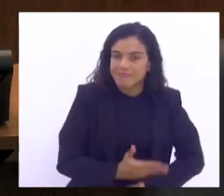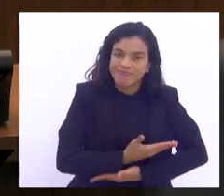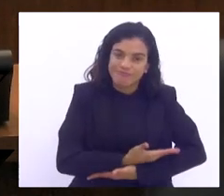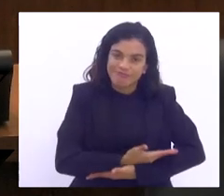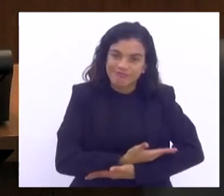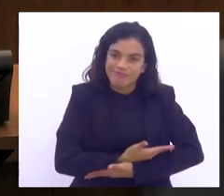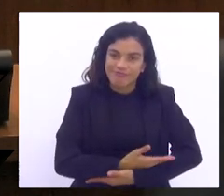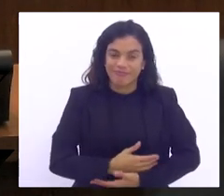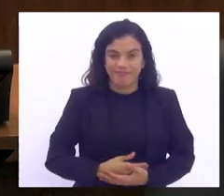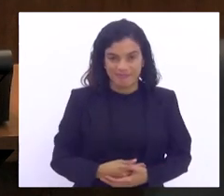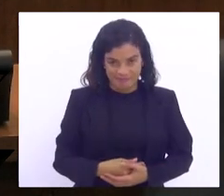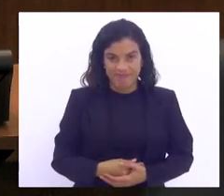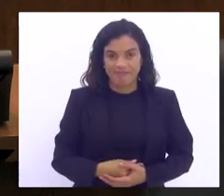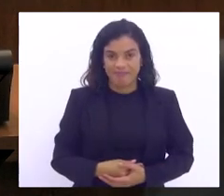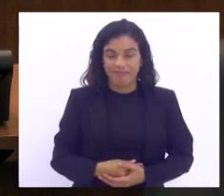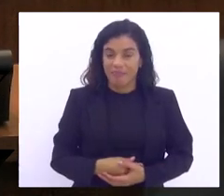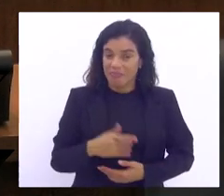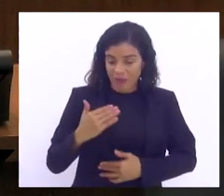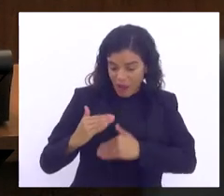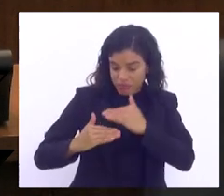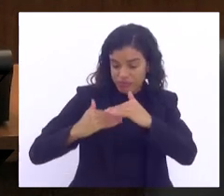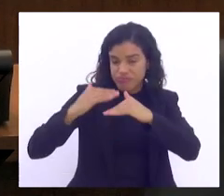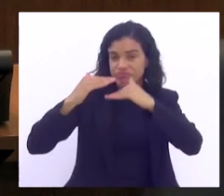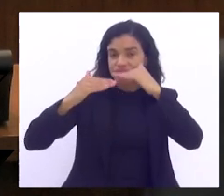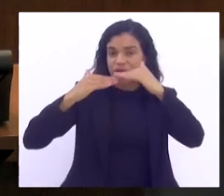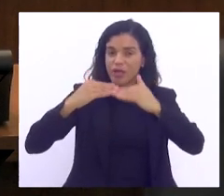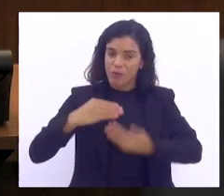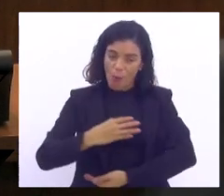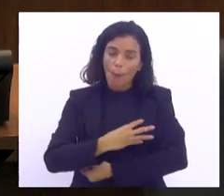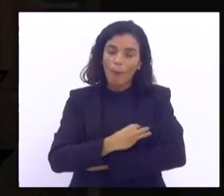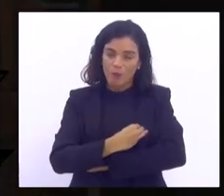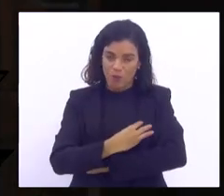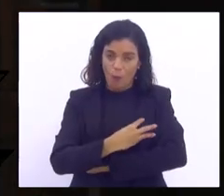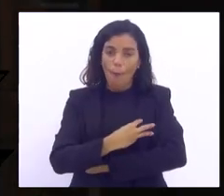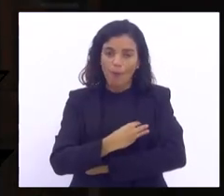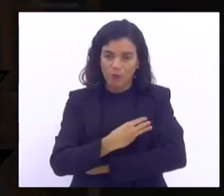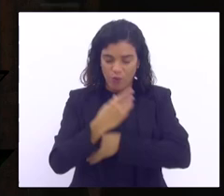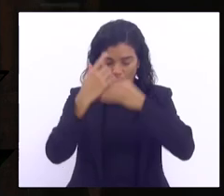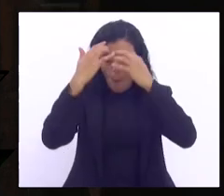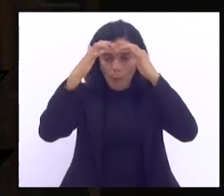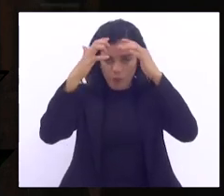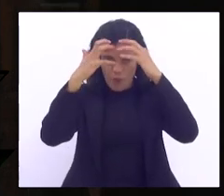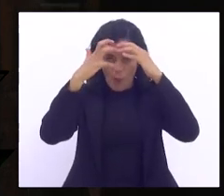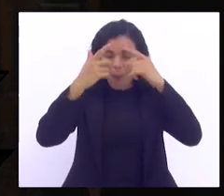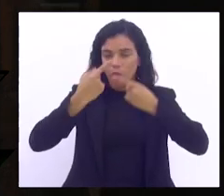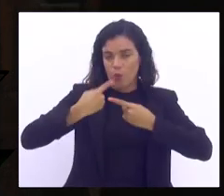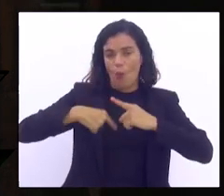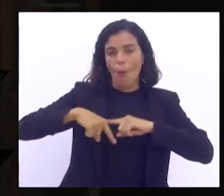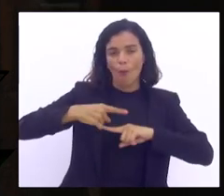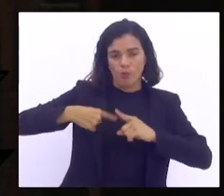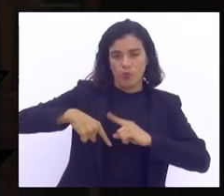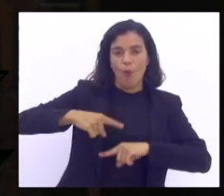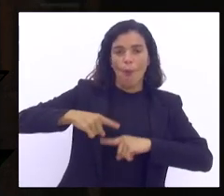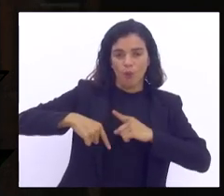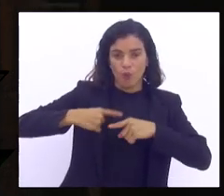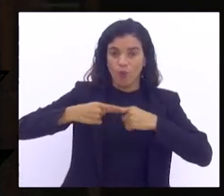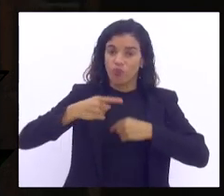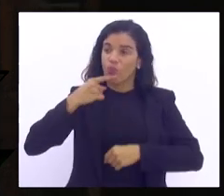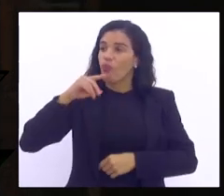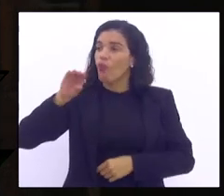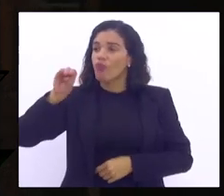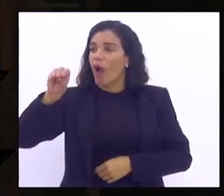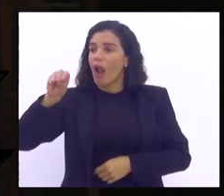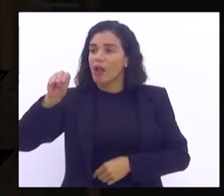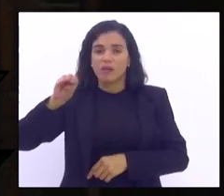não está completo ainda. Está em formação, ele está mamando, está se alimentando, aí não fala ainda, não é completo